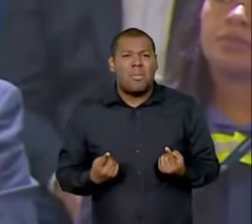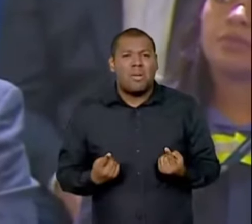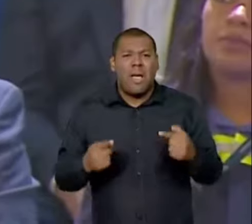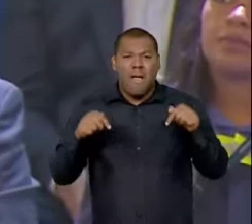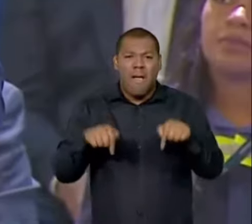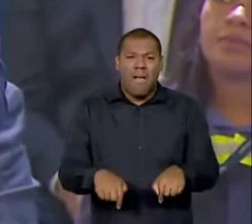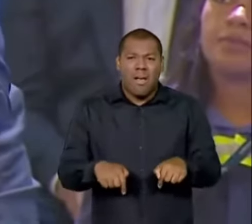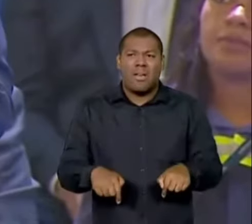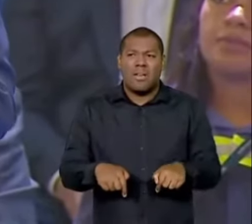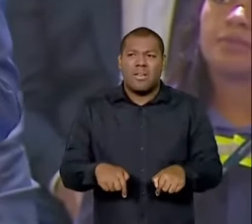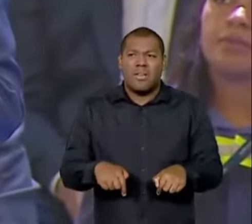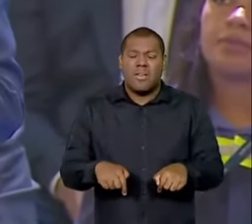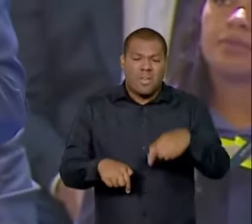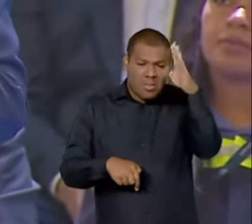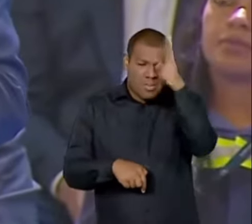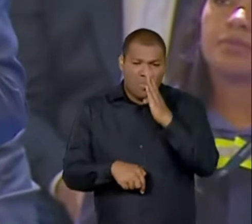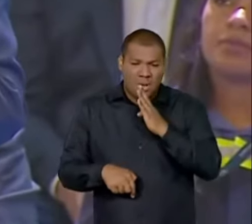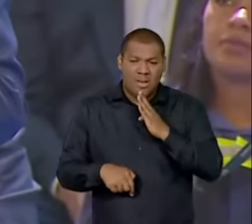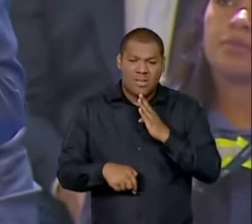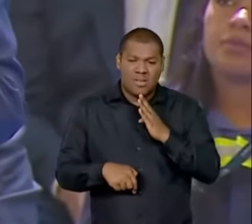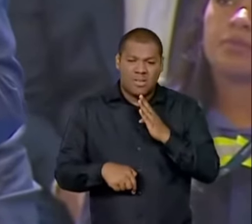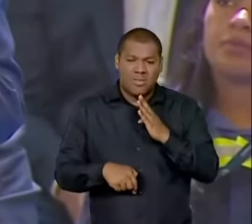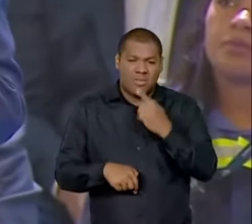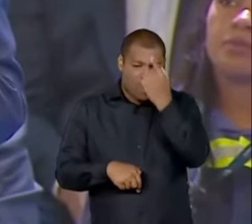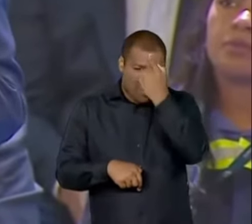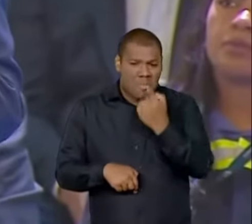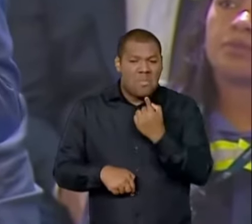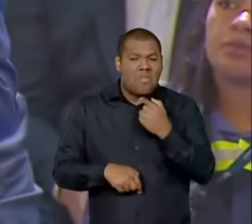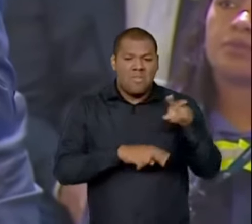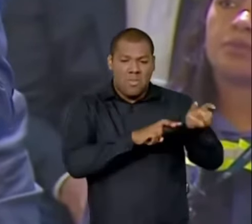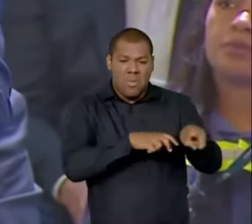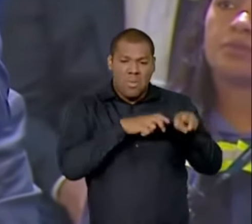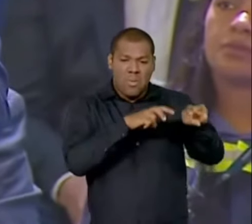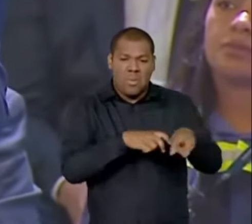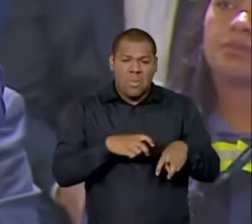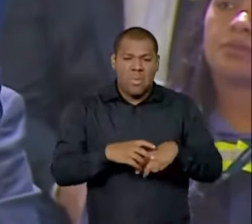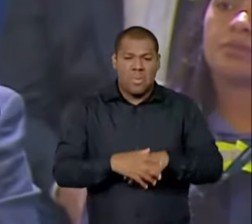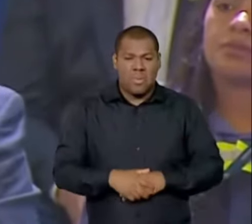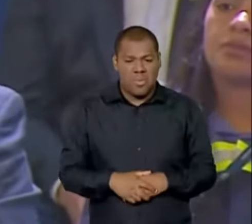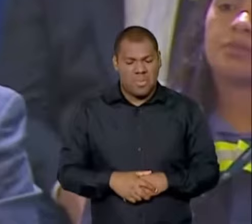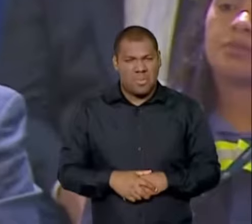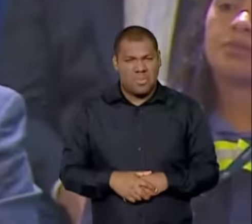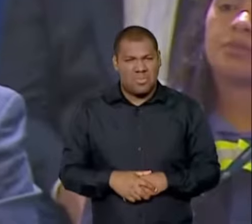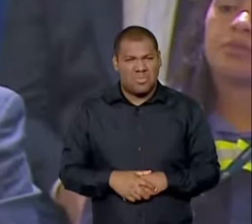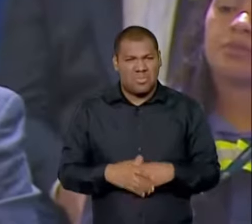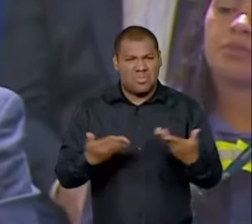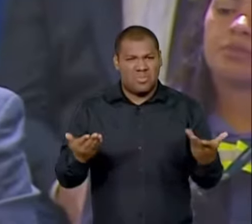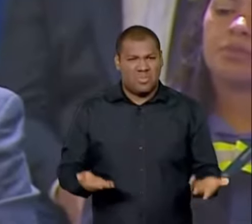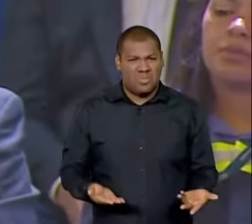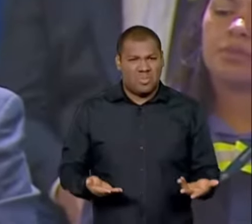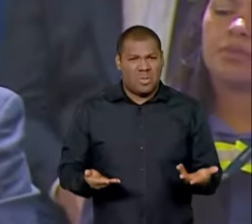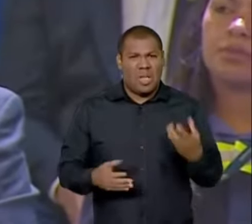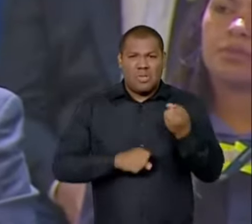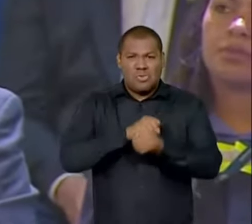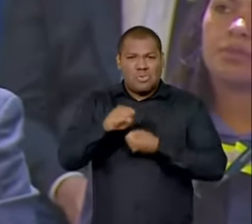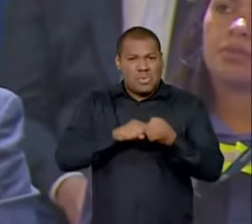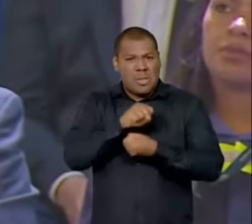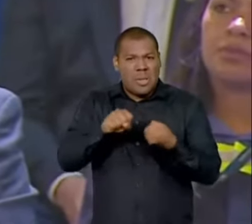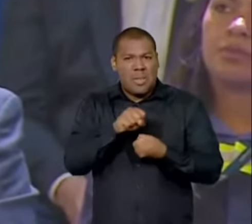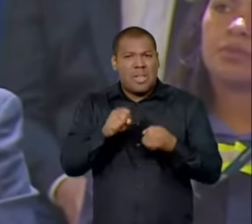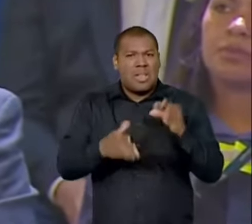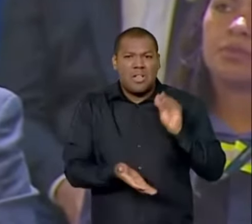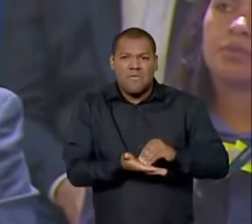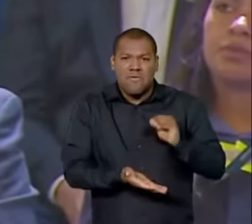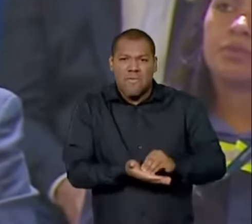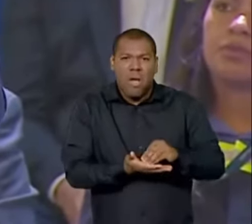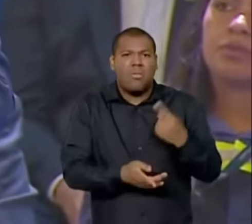um país com a vocação agrícola que tem o Brasil já não se transformou num país autossuficiente?